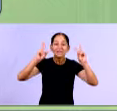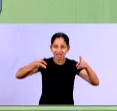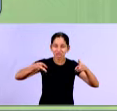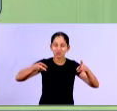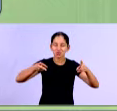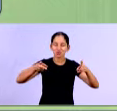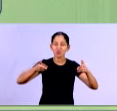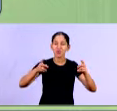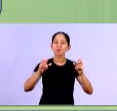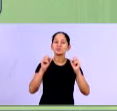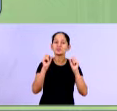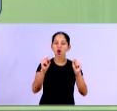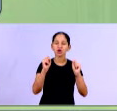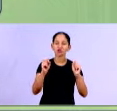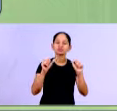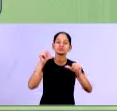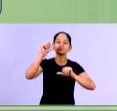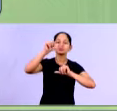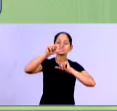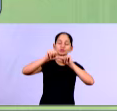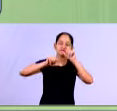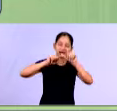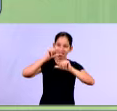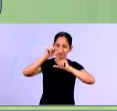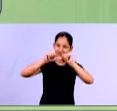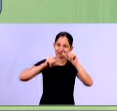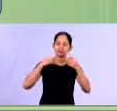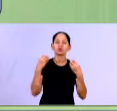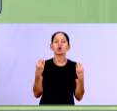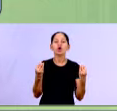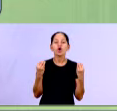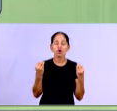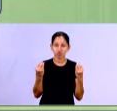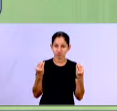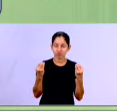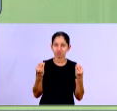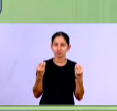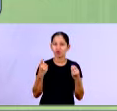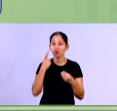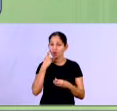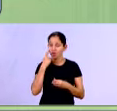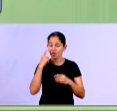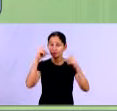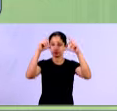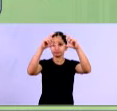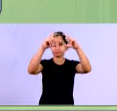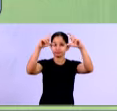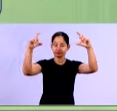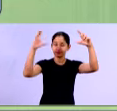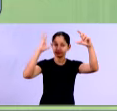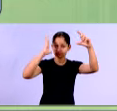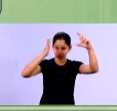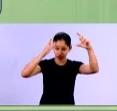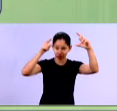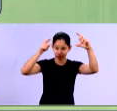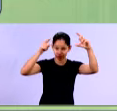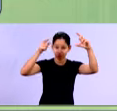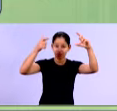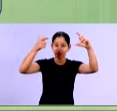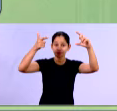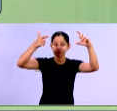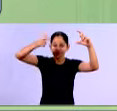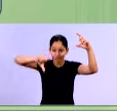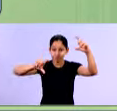fórmula, ela pode ser representada por essa outra equação aqui, ok? Essa mesma fórmula é representada